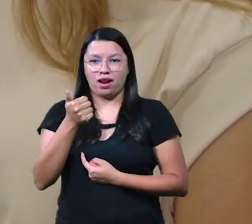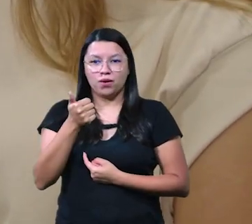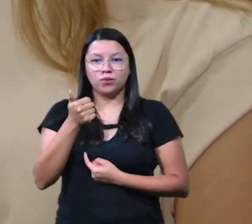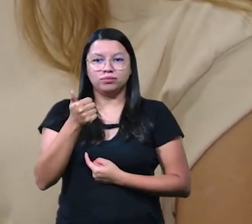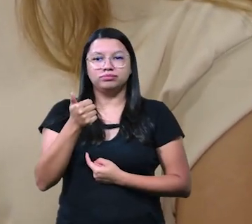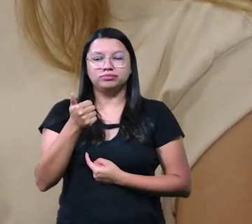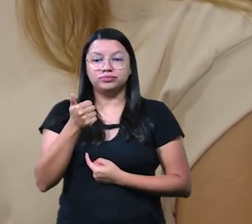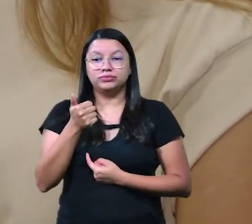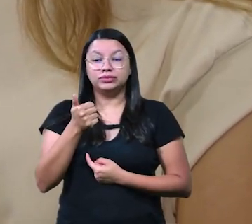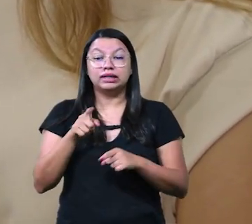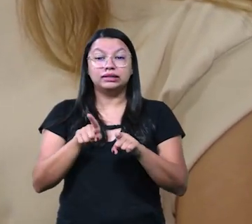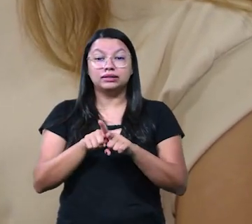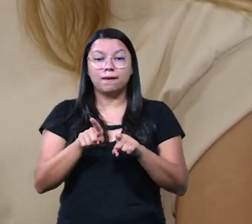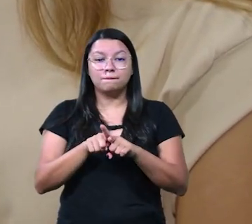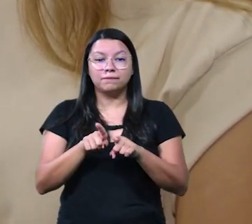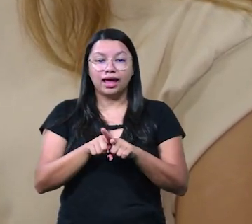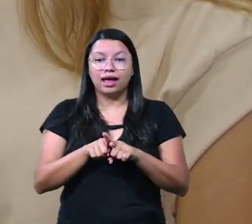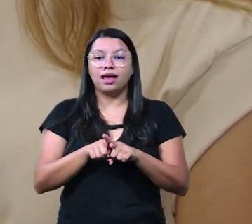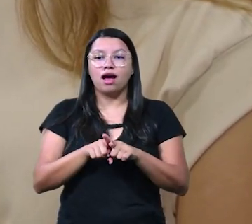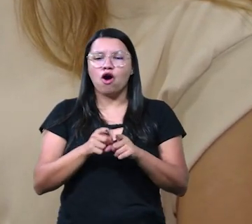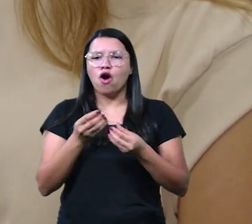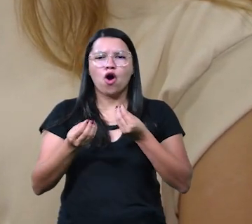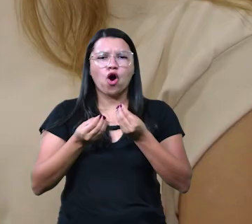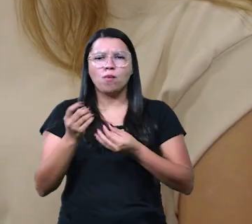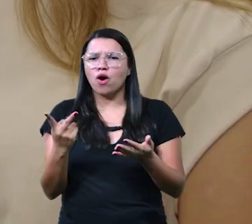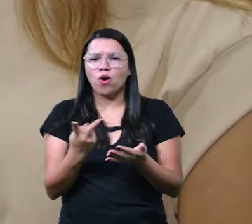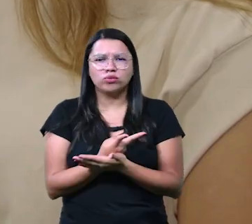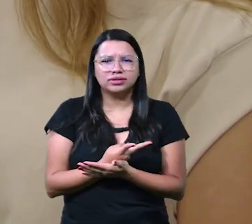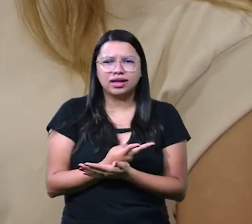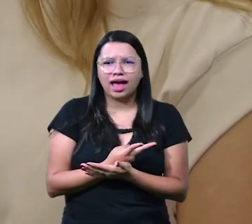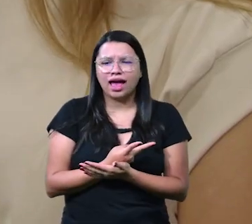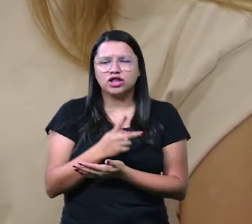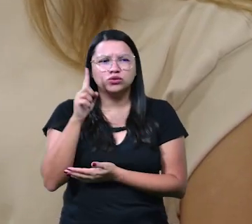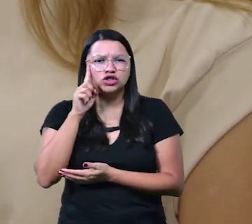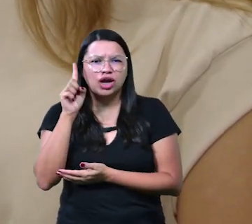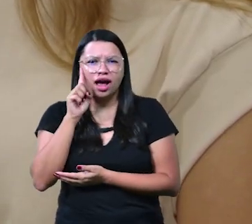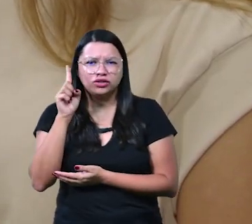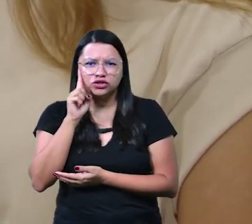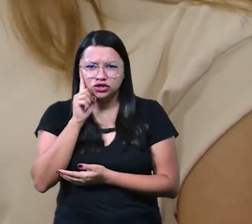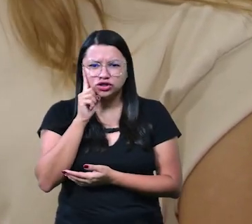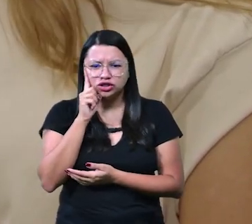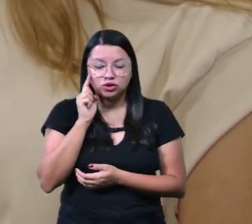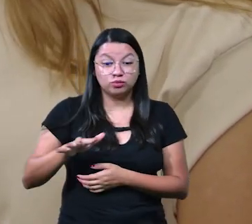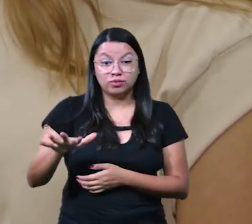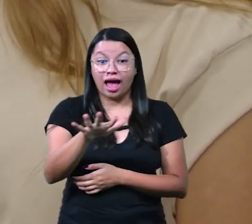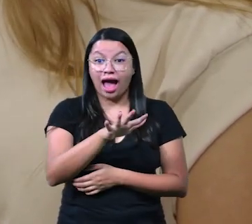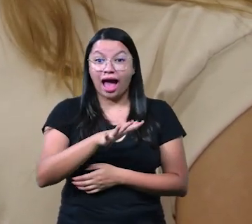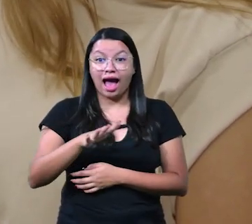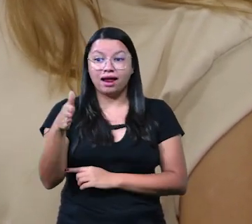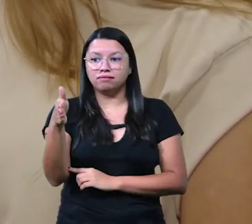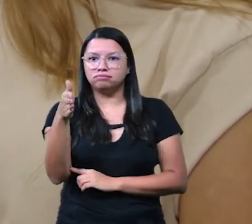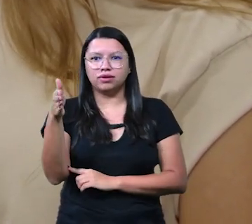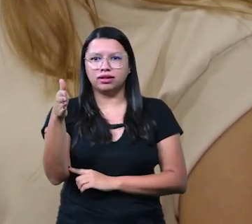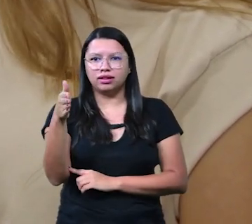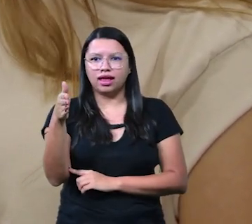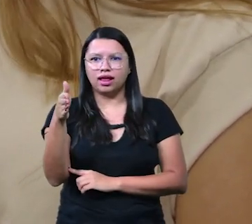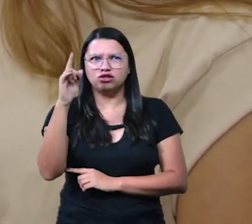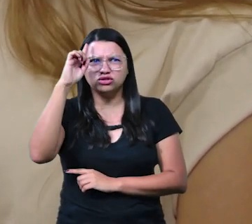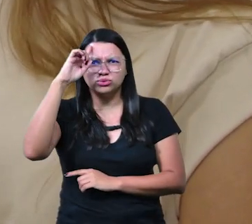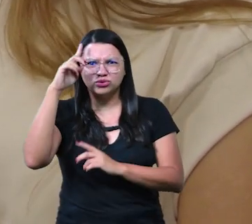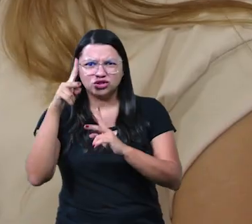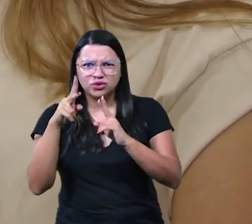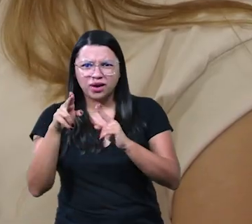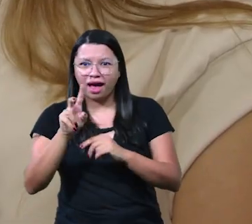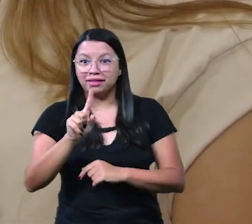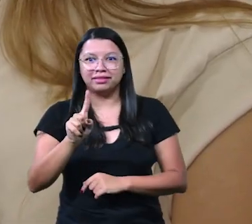A dinamicidade de um ambiente hoteleiro, né? O que a Maria bem colocou, de nenhum dia ser igual, nenhum dia vai ser igual. Todos os